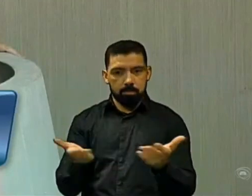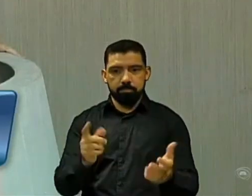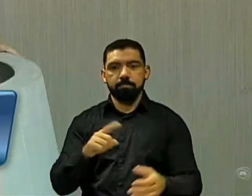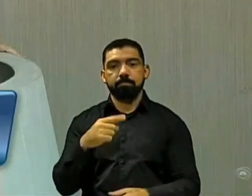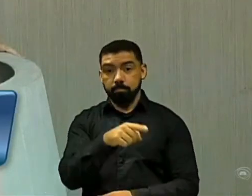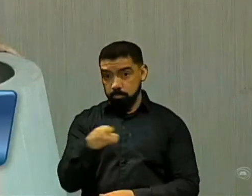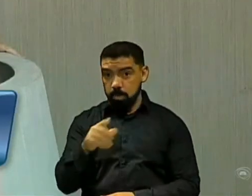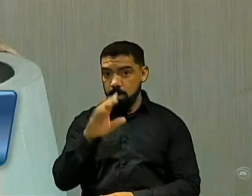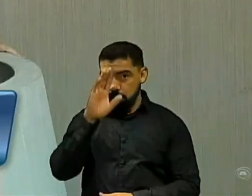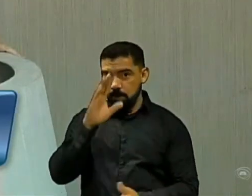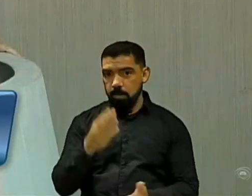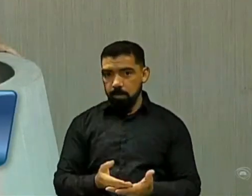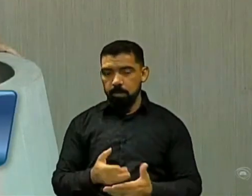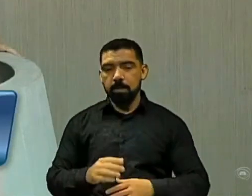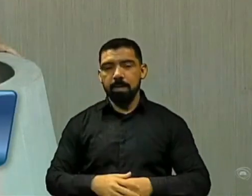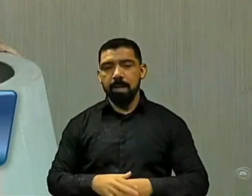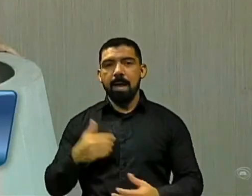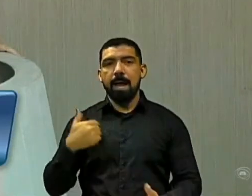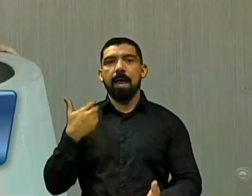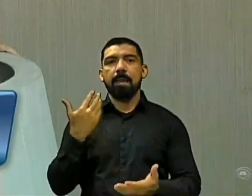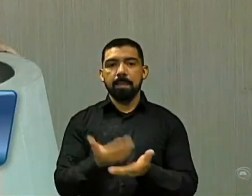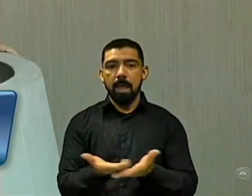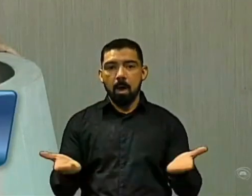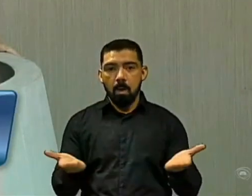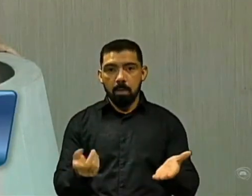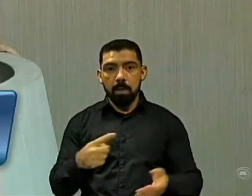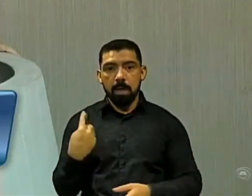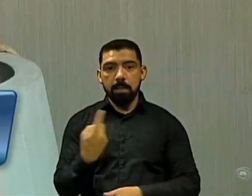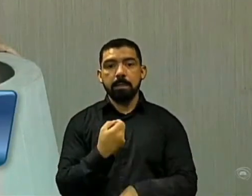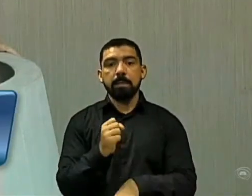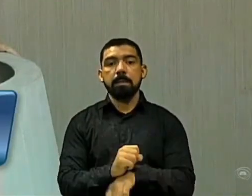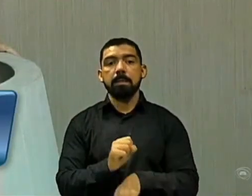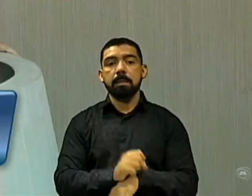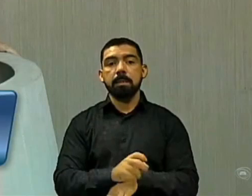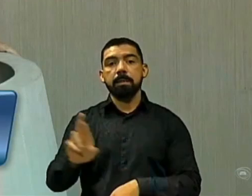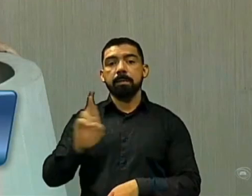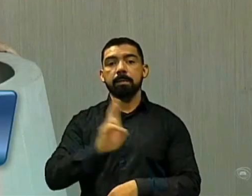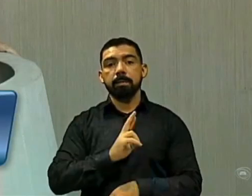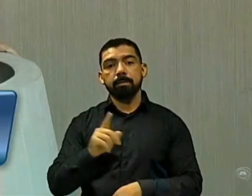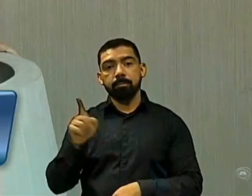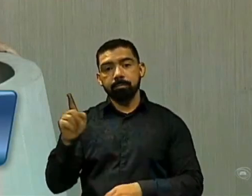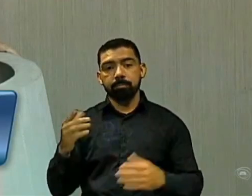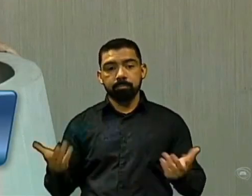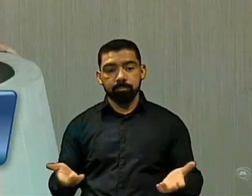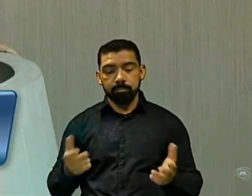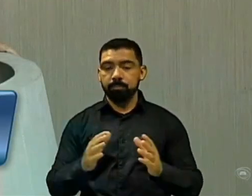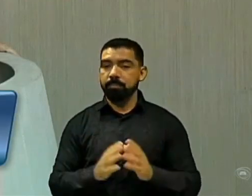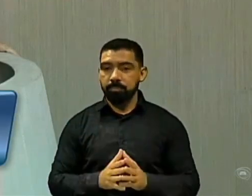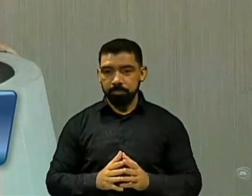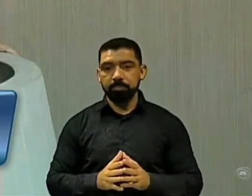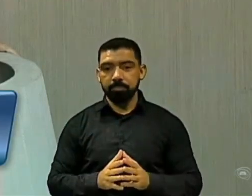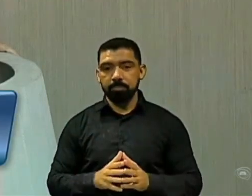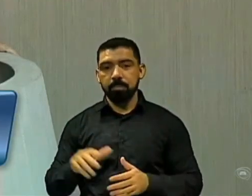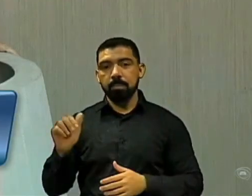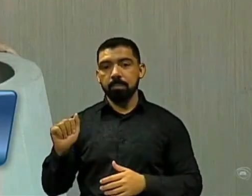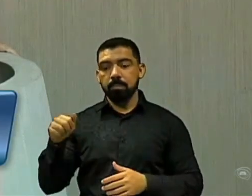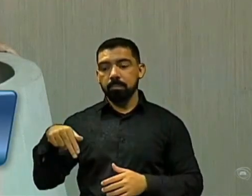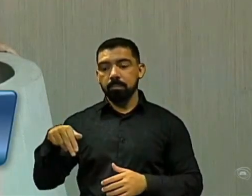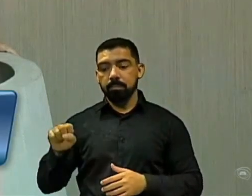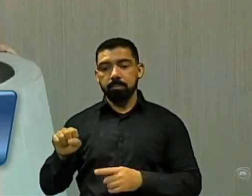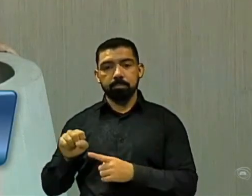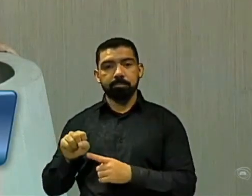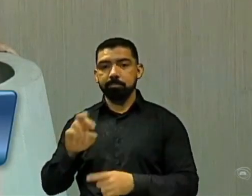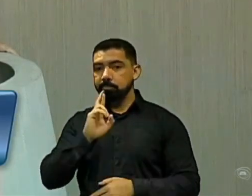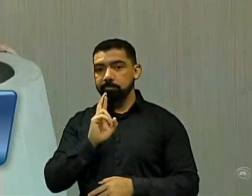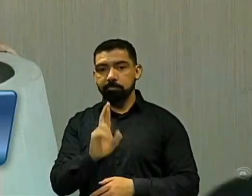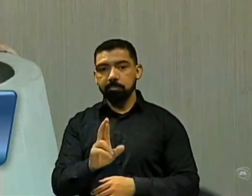acredita em vocês, estamos esperando uma resposta objetiva da Agência Nacional de